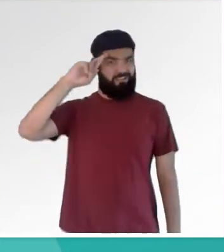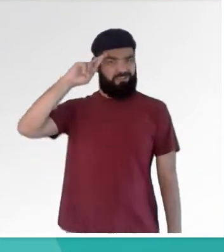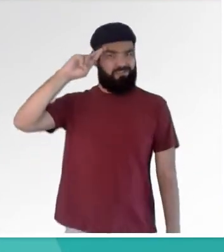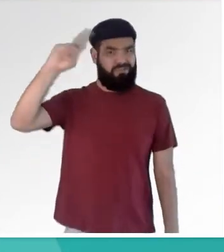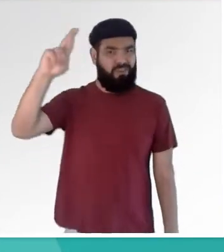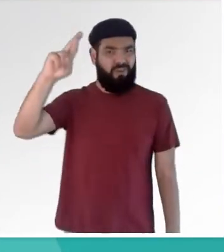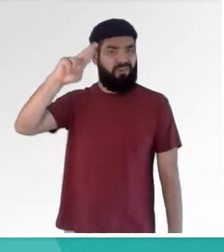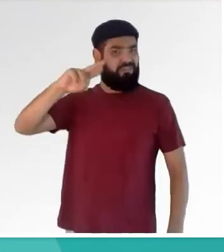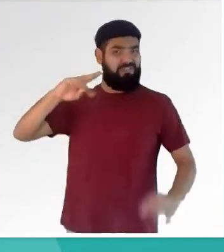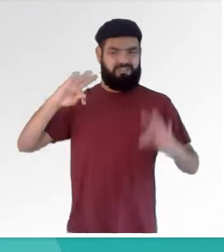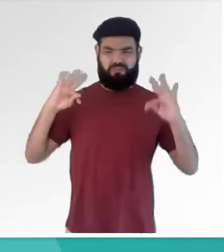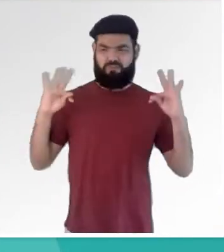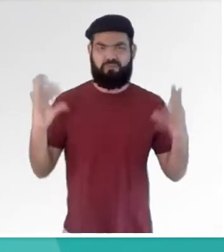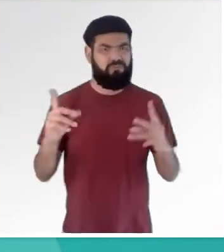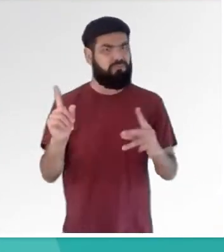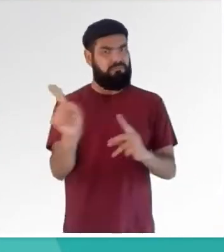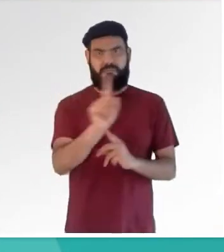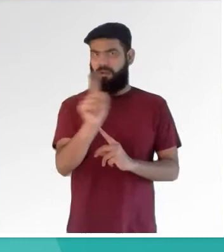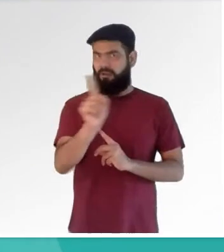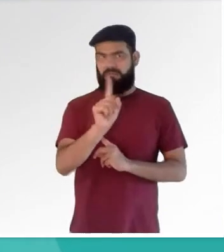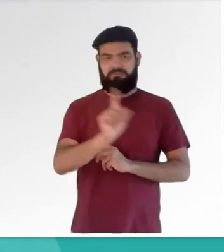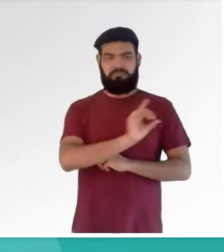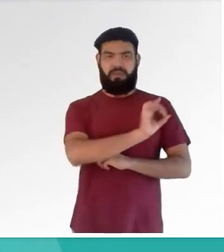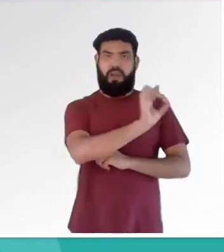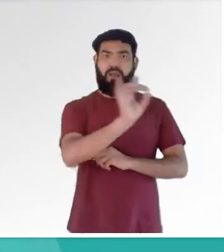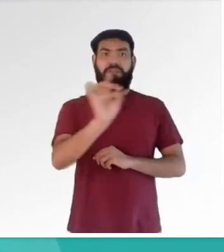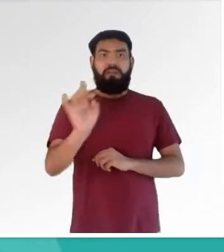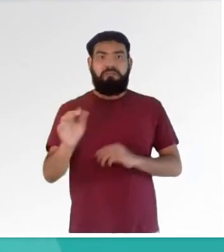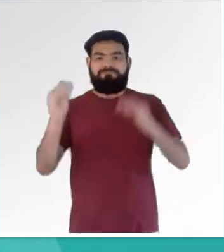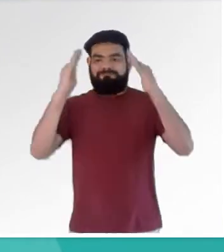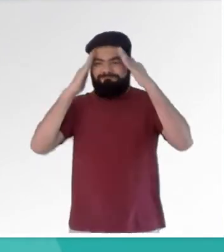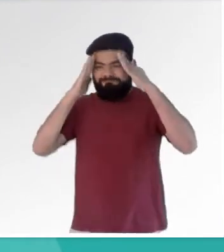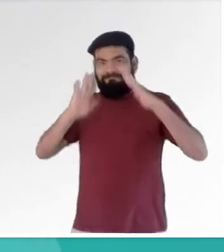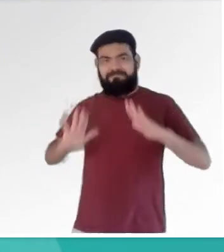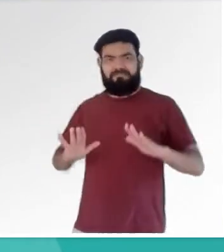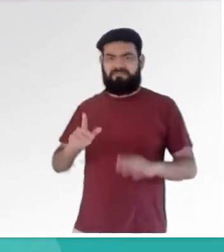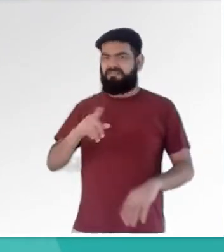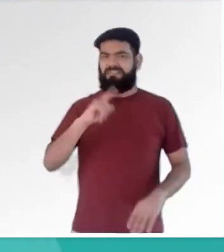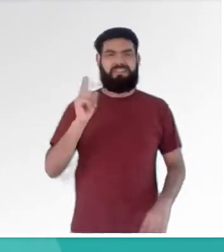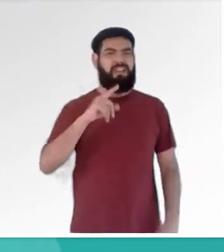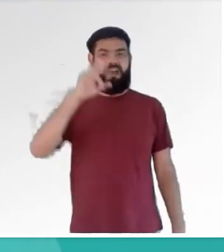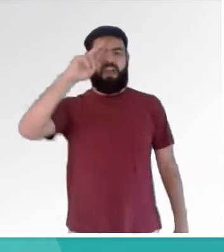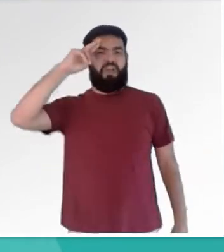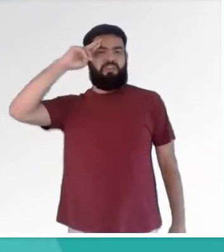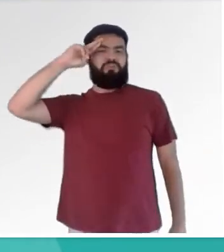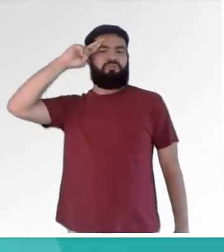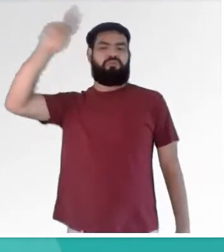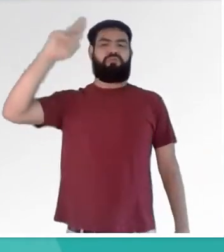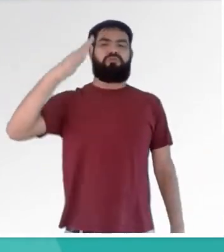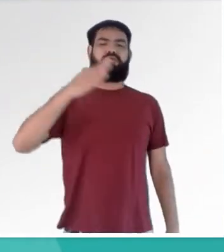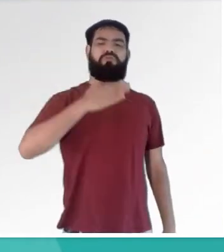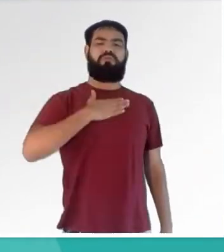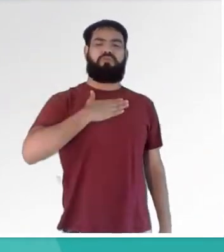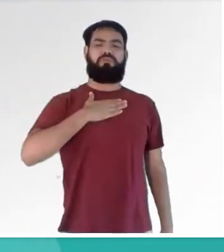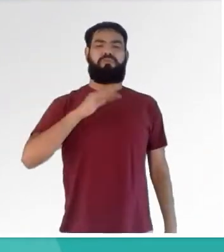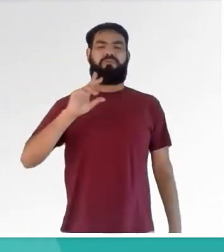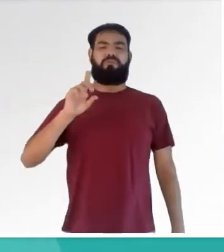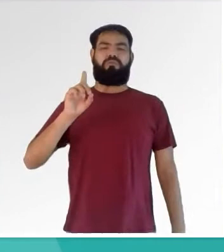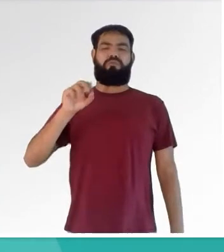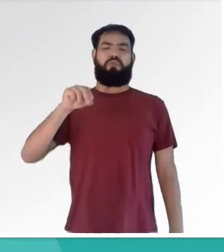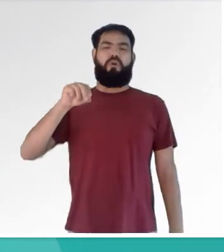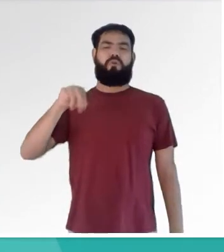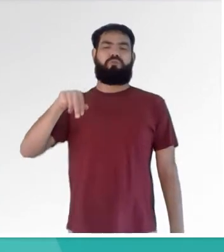da cidade, não é? Ninguém é dono do estado do Amazonas, ninguém é dono do Brasil. Tem pessoas lá